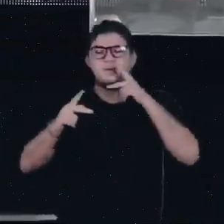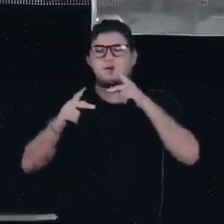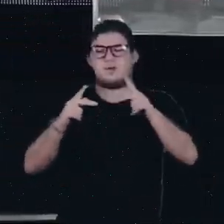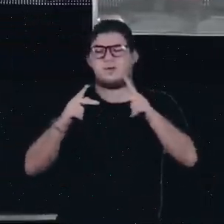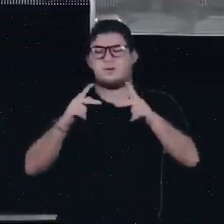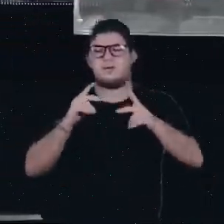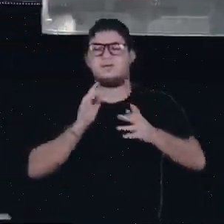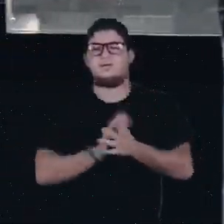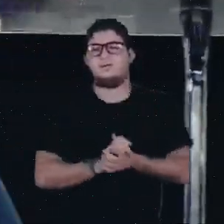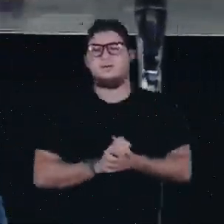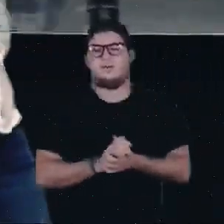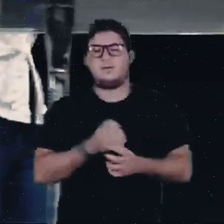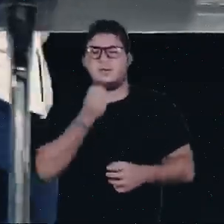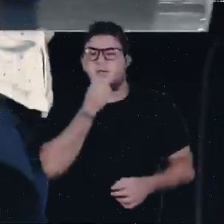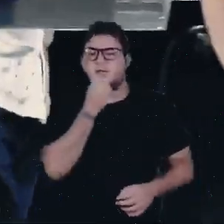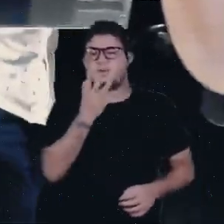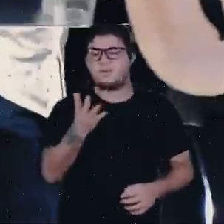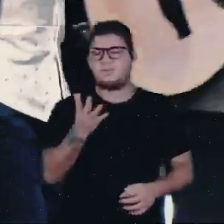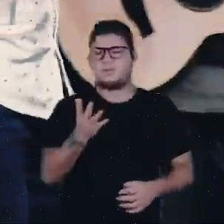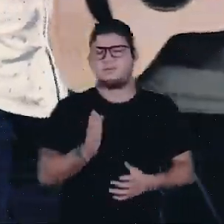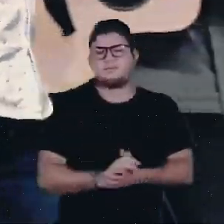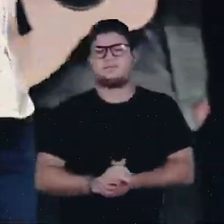lançando o seu filho.